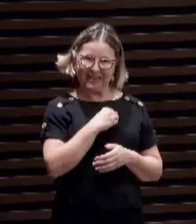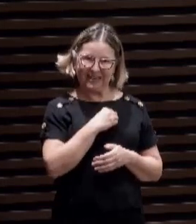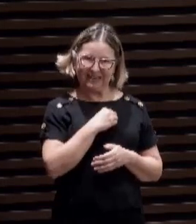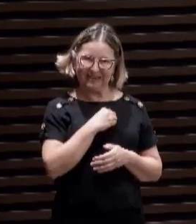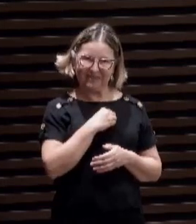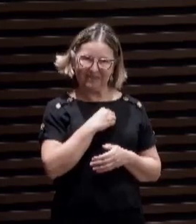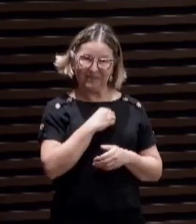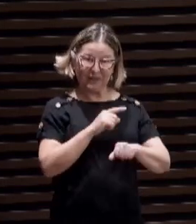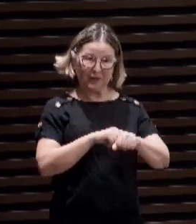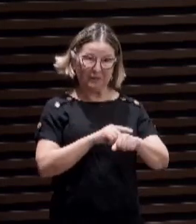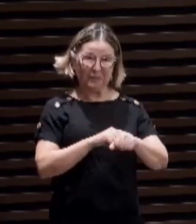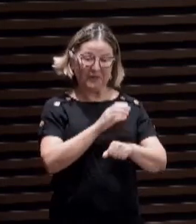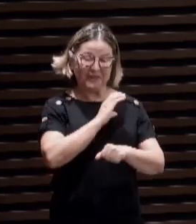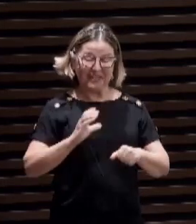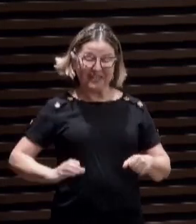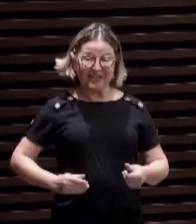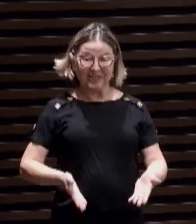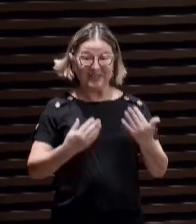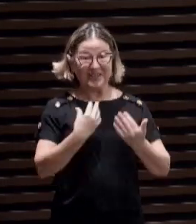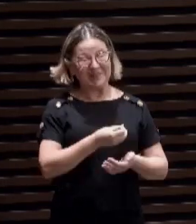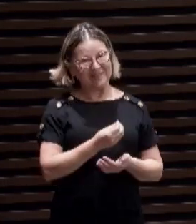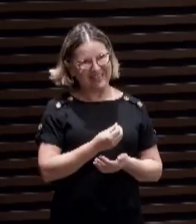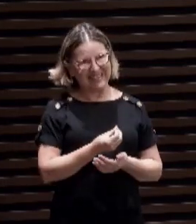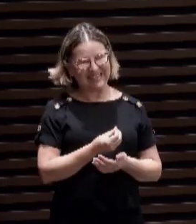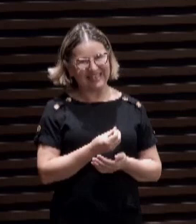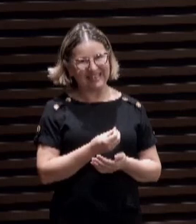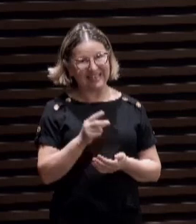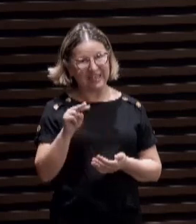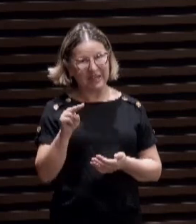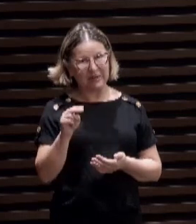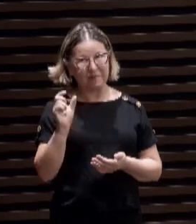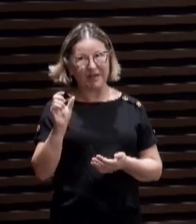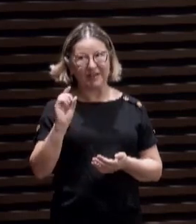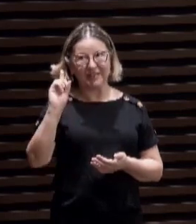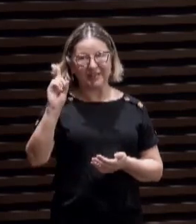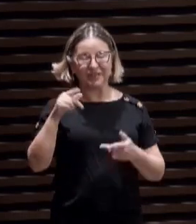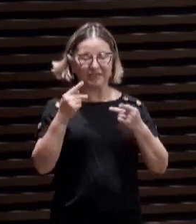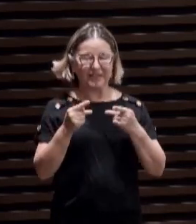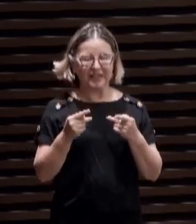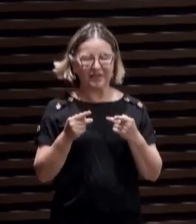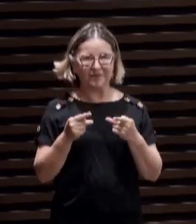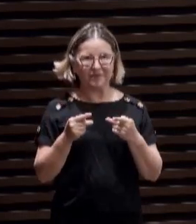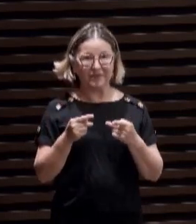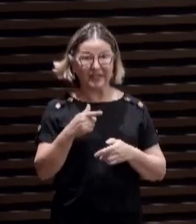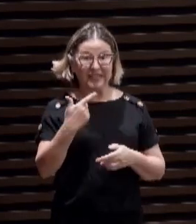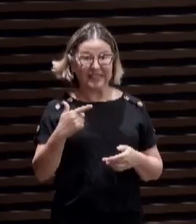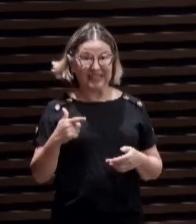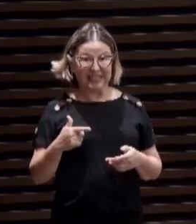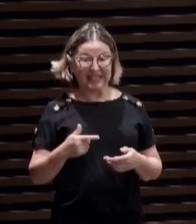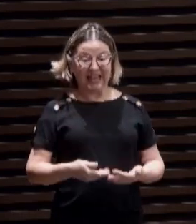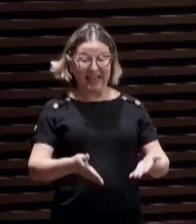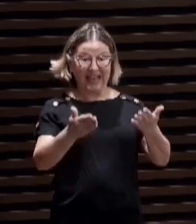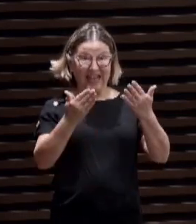como diz Efésios 2:1, e que sem a vivificação ninguém